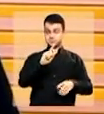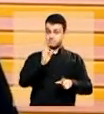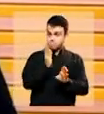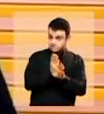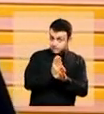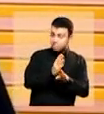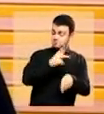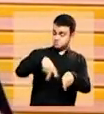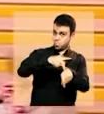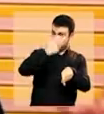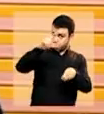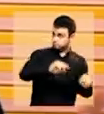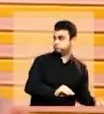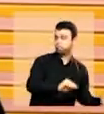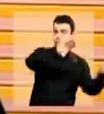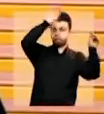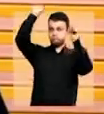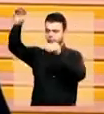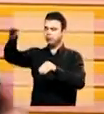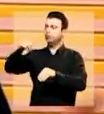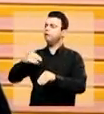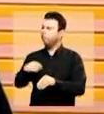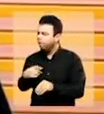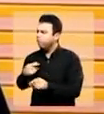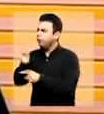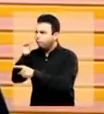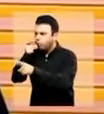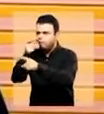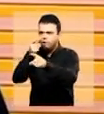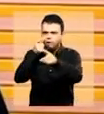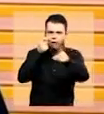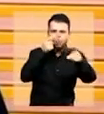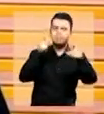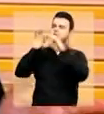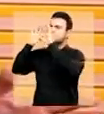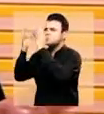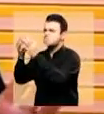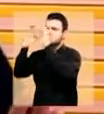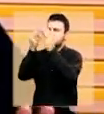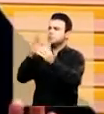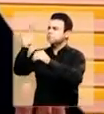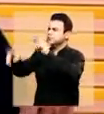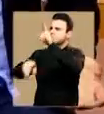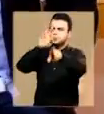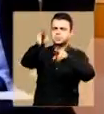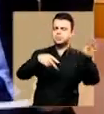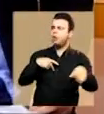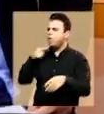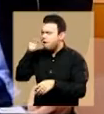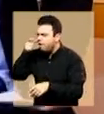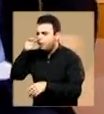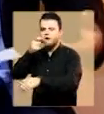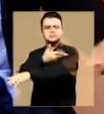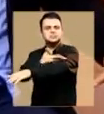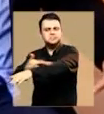outro contexto, aí eu começo a ver, principalmente em outras famílias, né? Imagina você... Em hábitos,